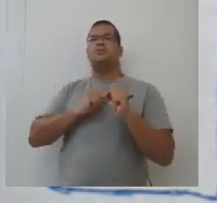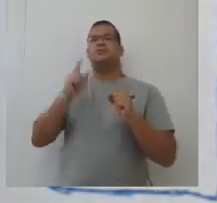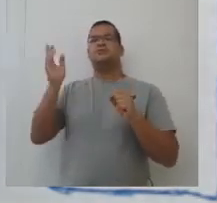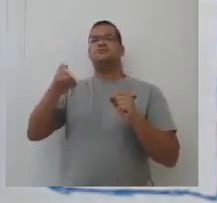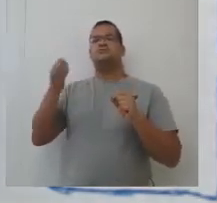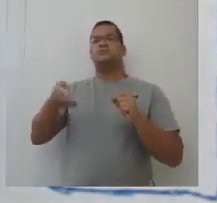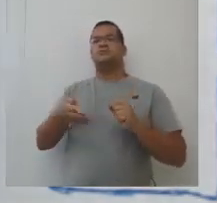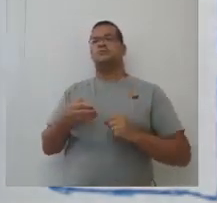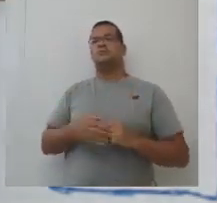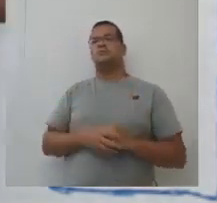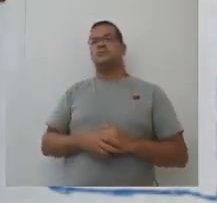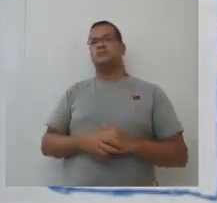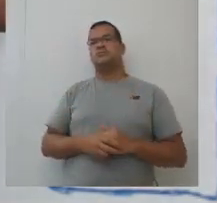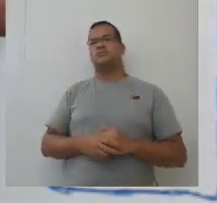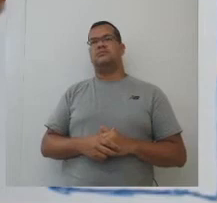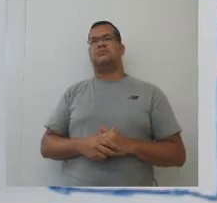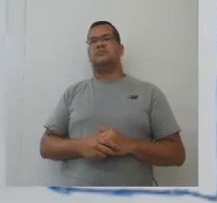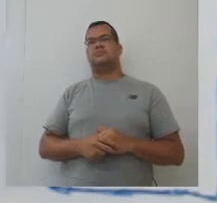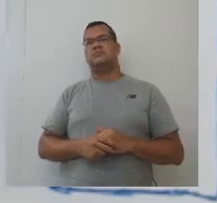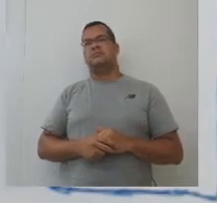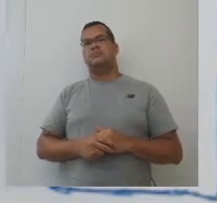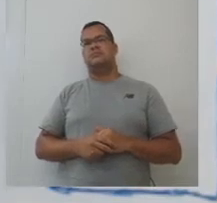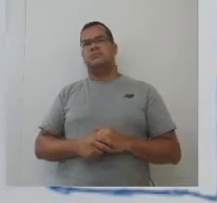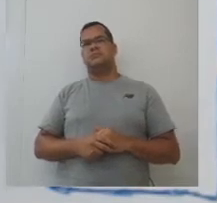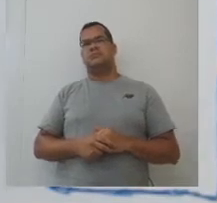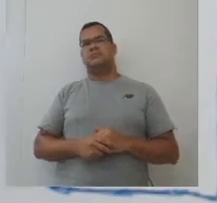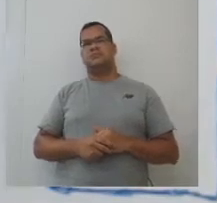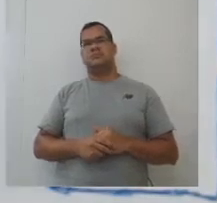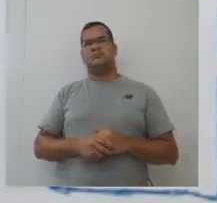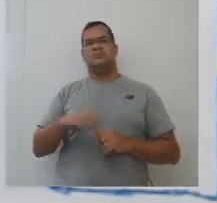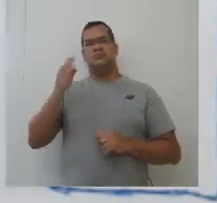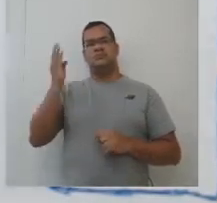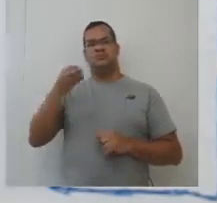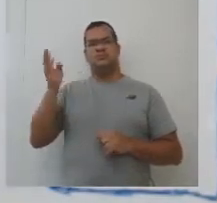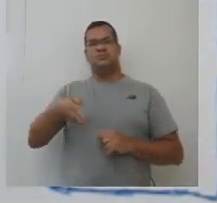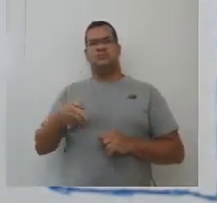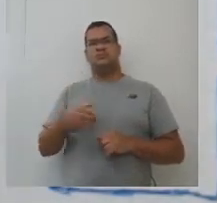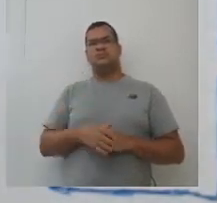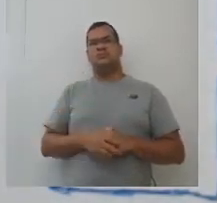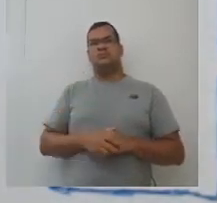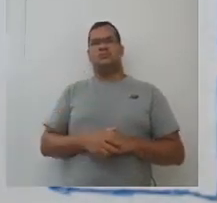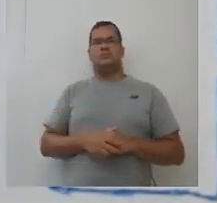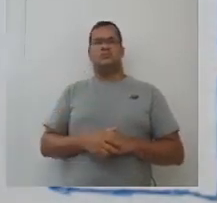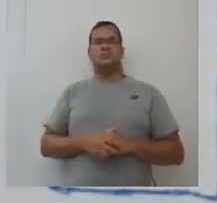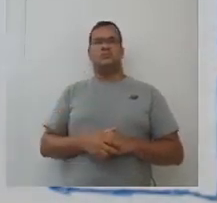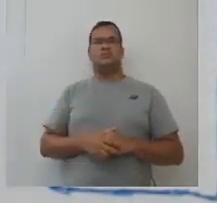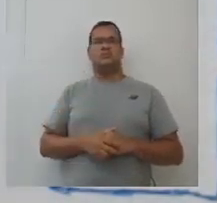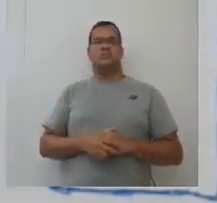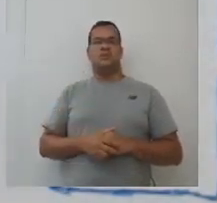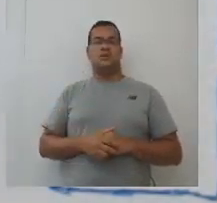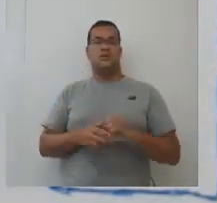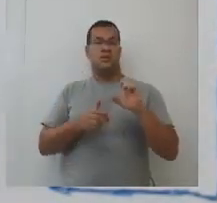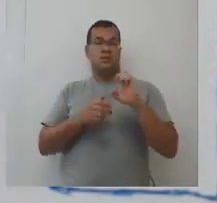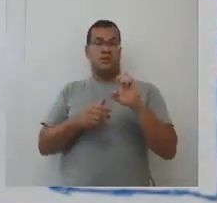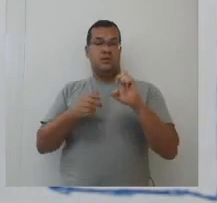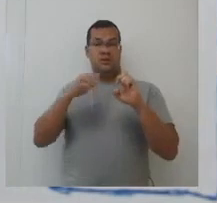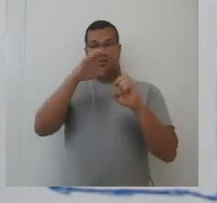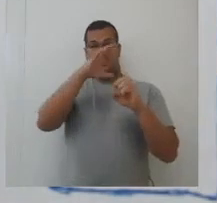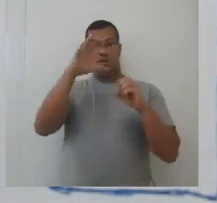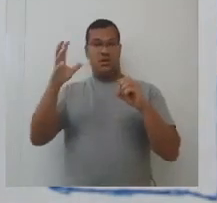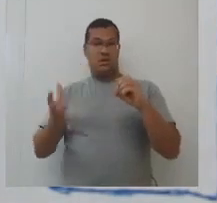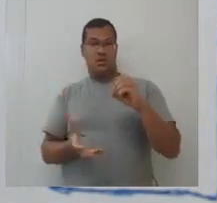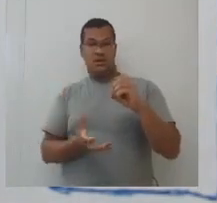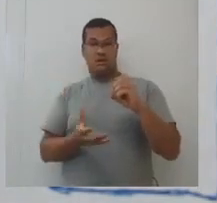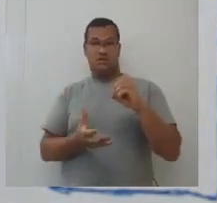simplificar? Cortei Qzinho com Qzinho. Então, por isso que se fala também que o campo elétrico pode ser igual